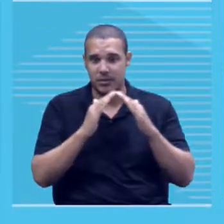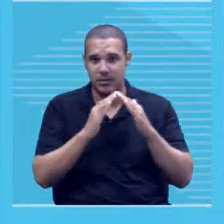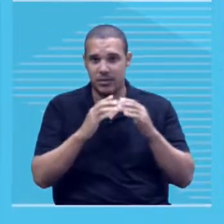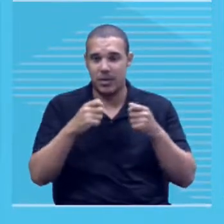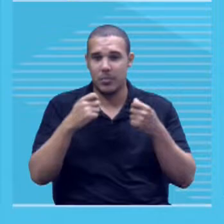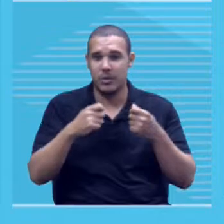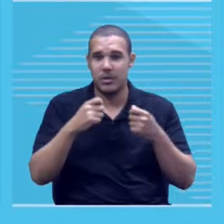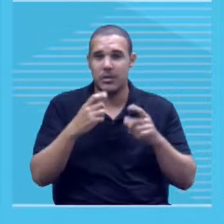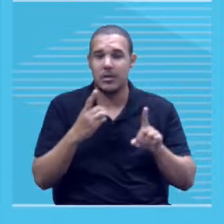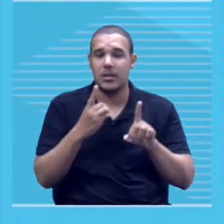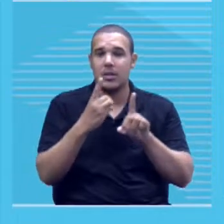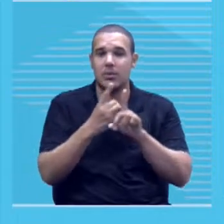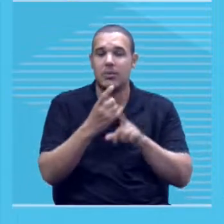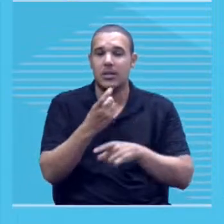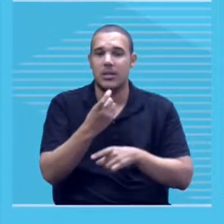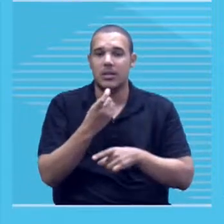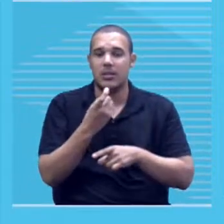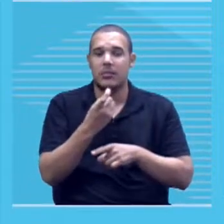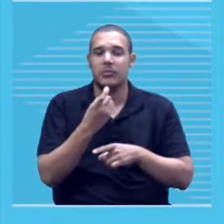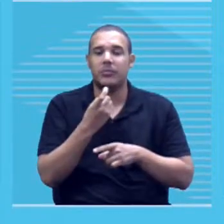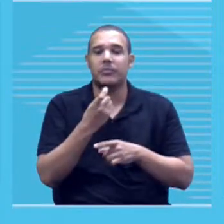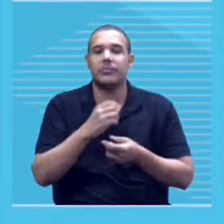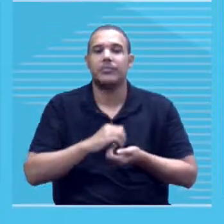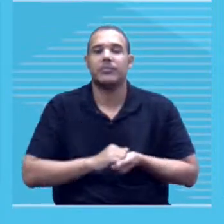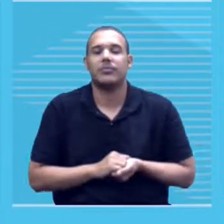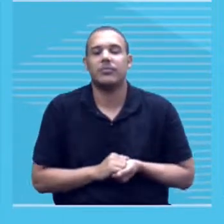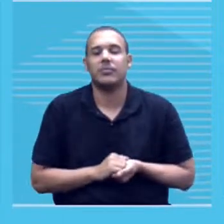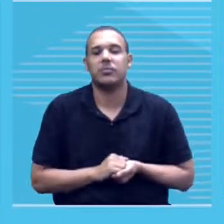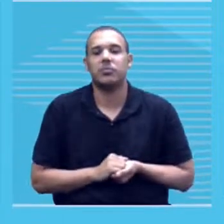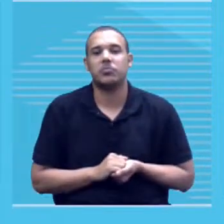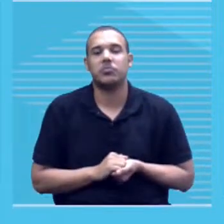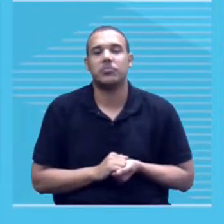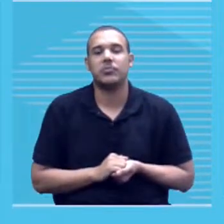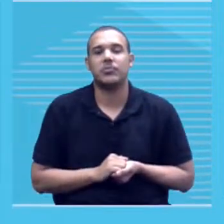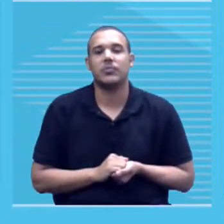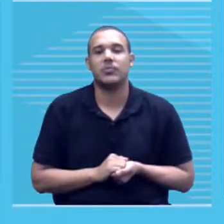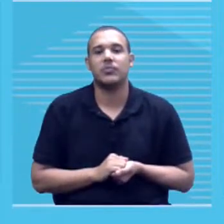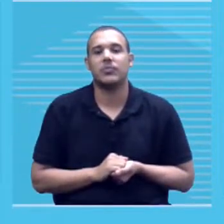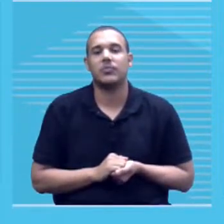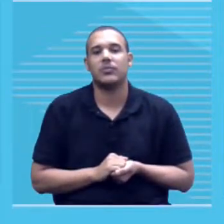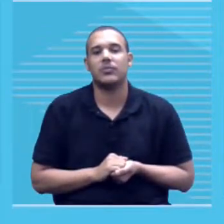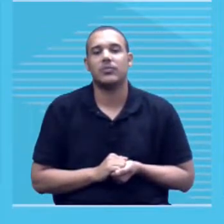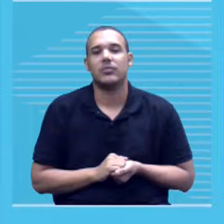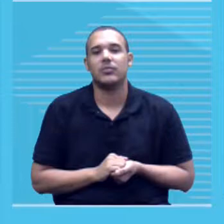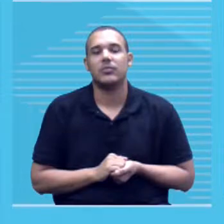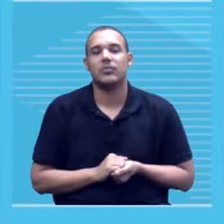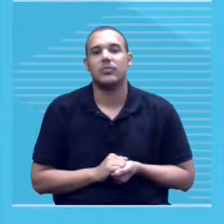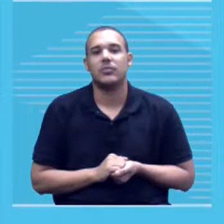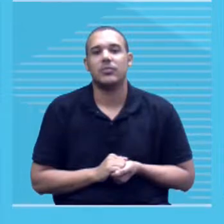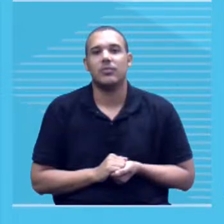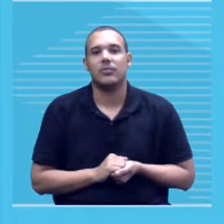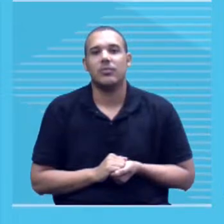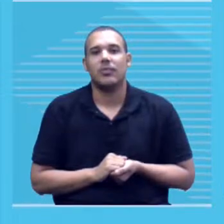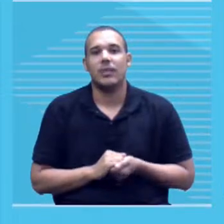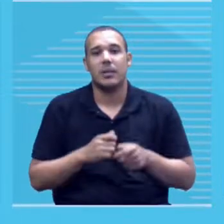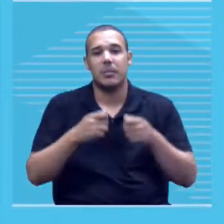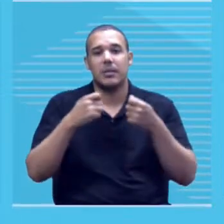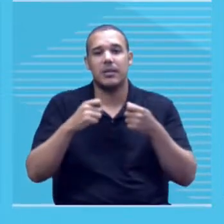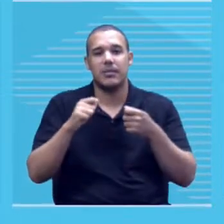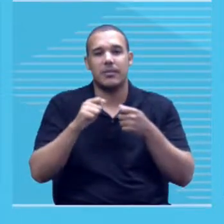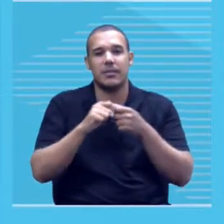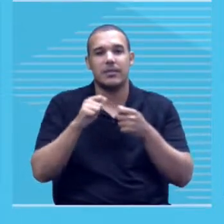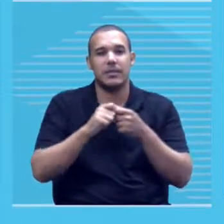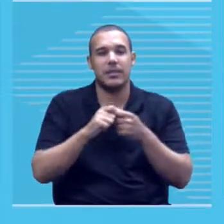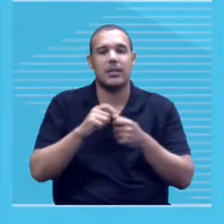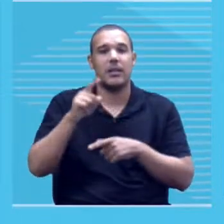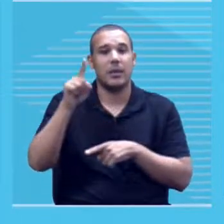né? Quantidade de minutos necessárias aí para que eu tenha esse banho. Aí eu tenho uma regra de 3, onde